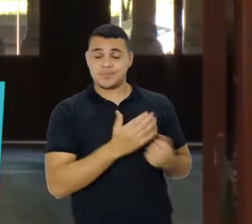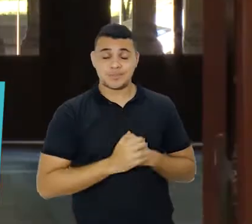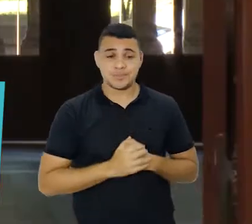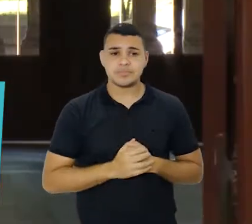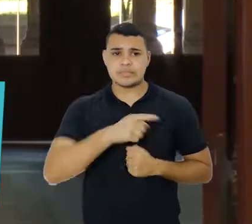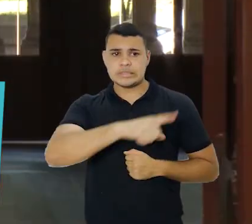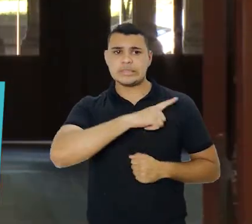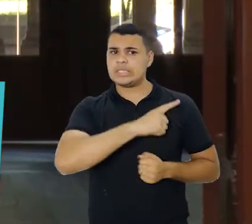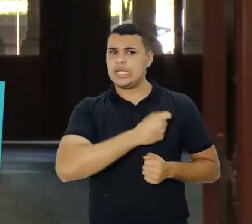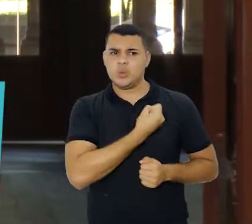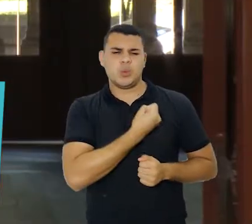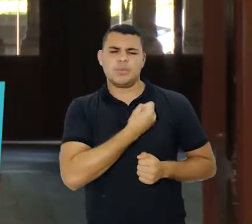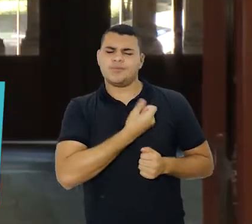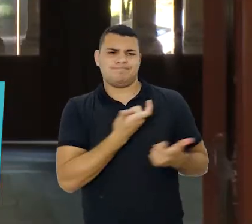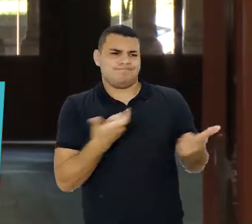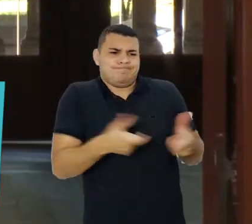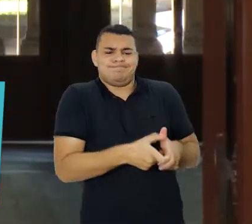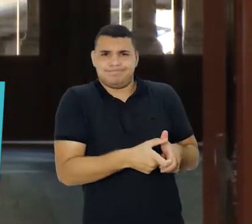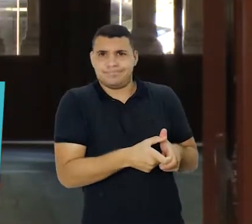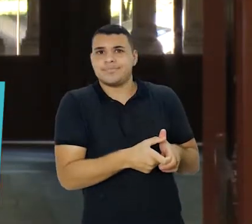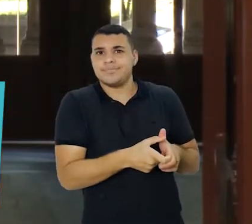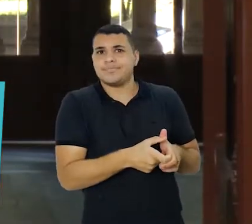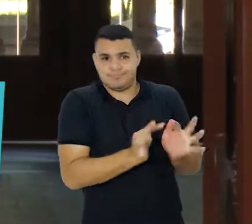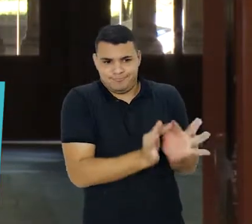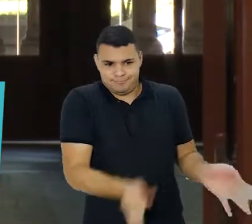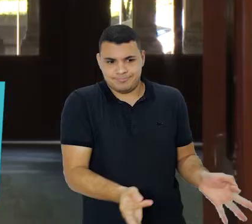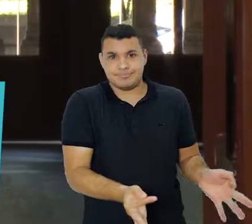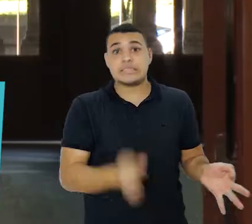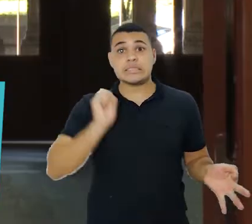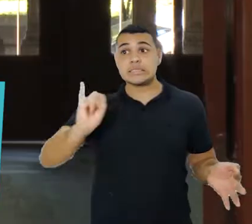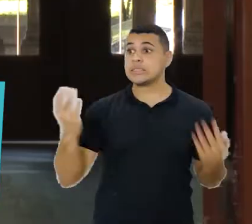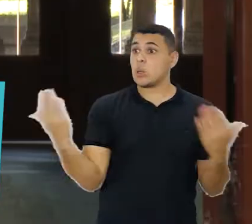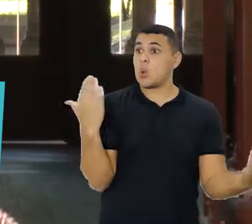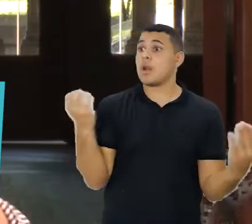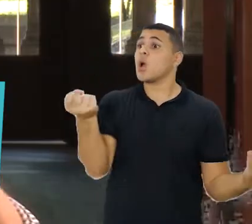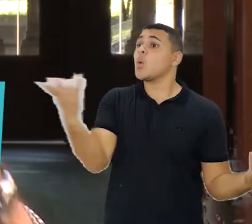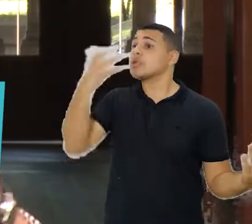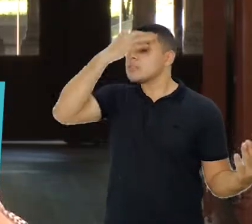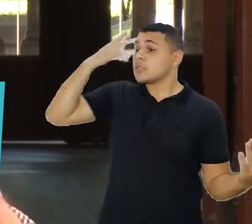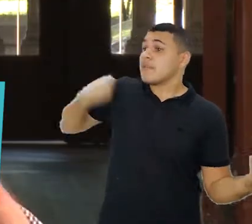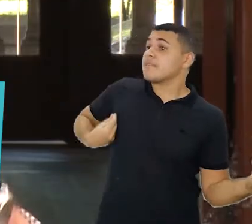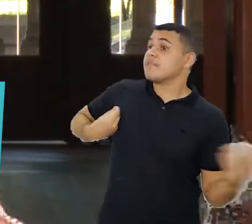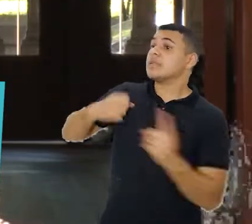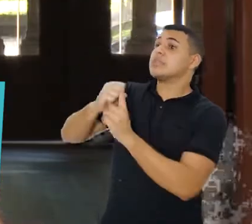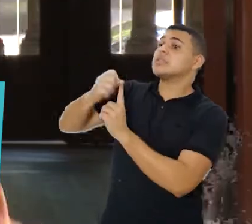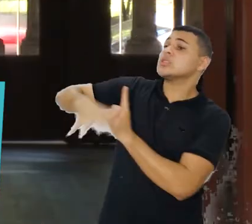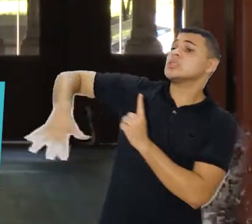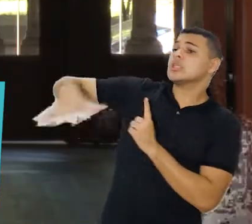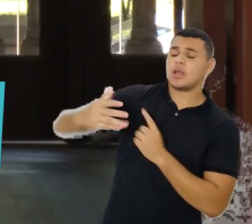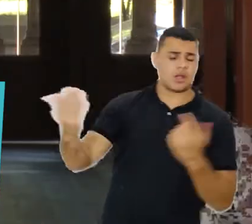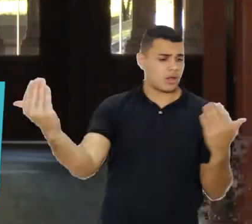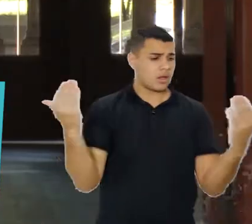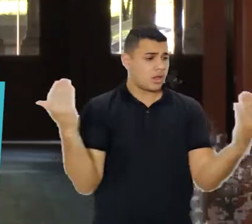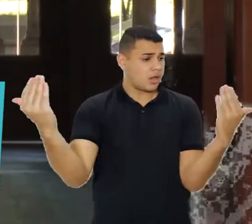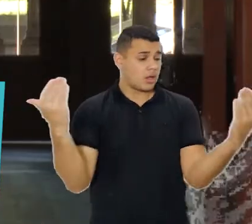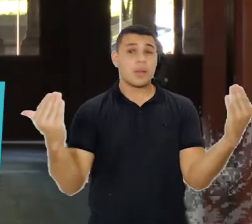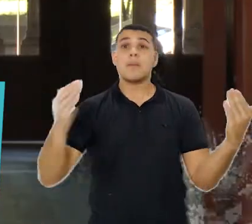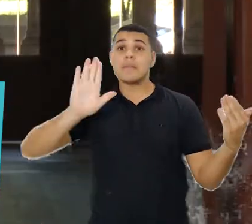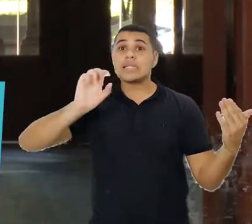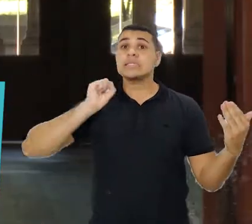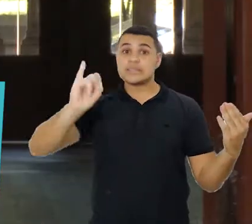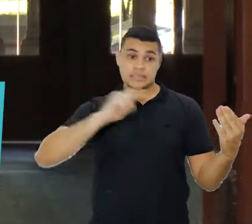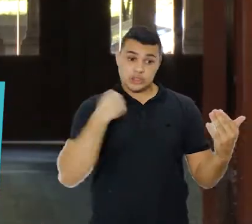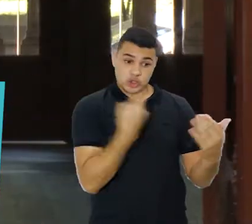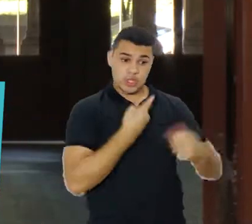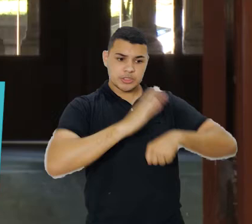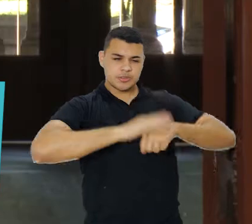número muito pequeno, tá? E para que a gente possa interpretá-lo melhor, quer dizer,